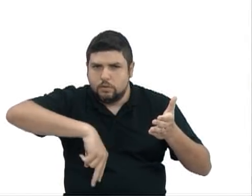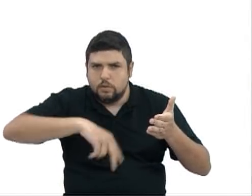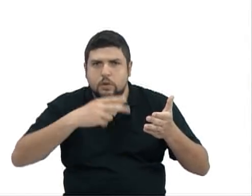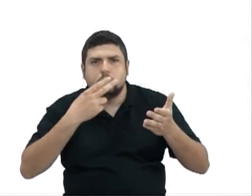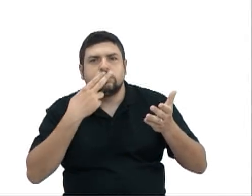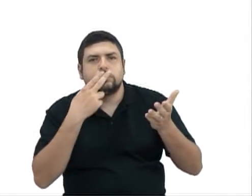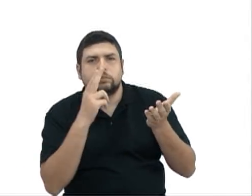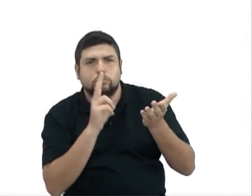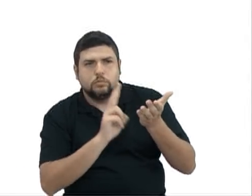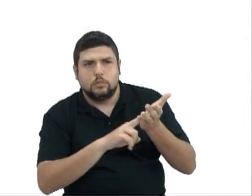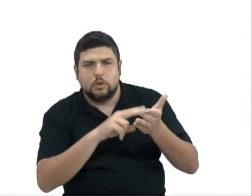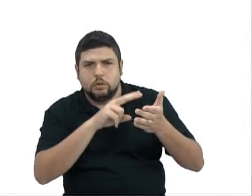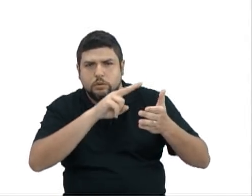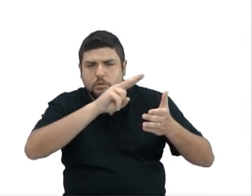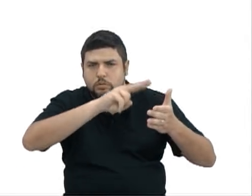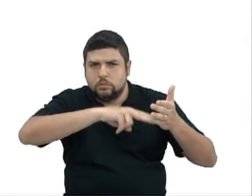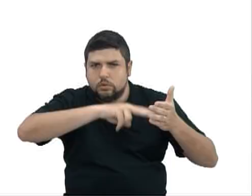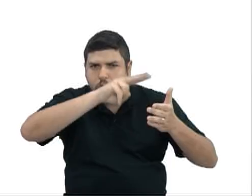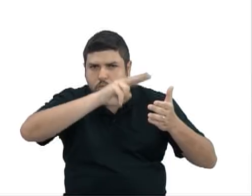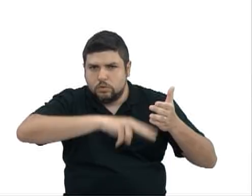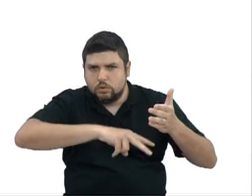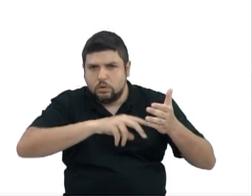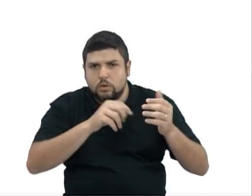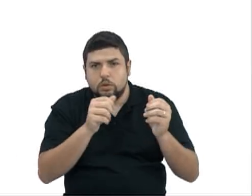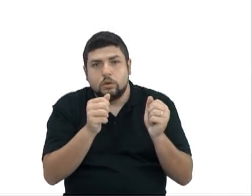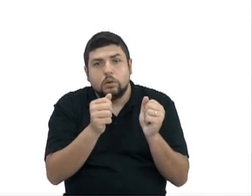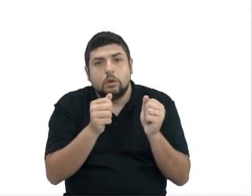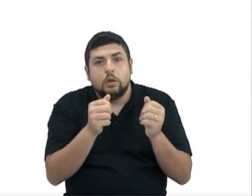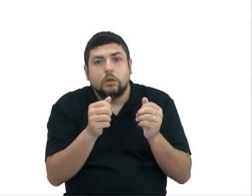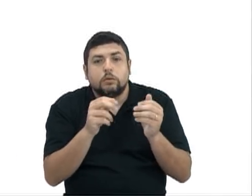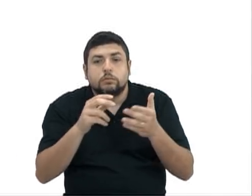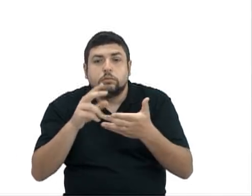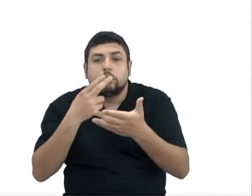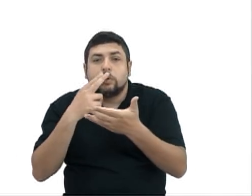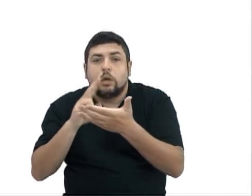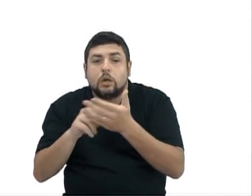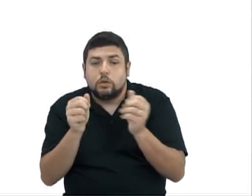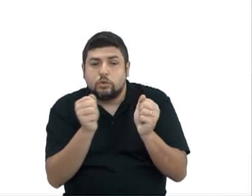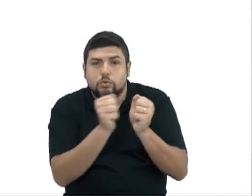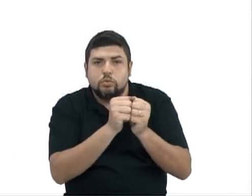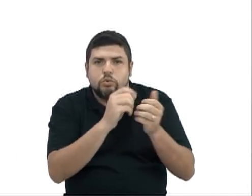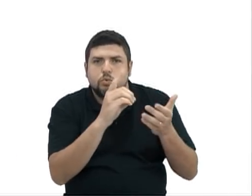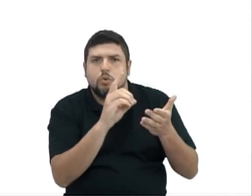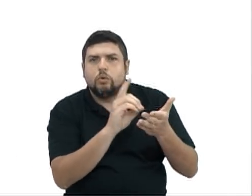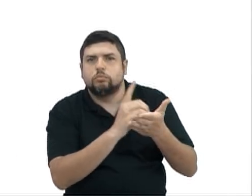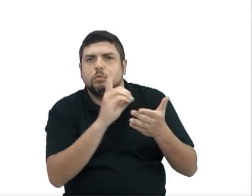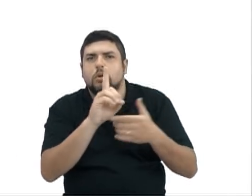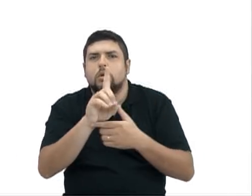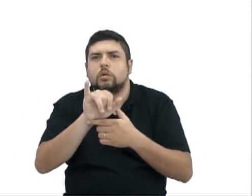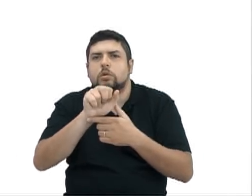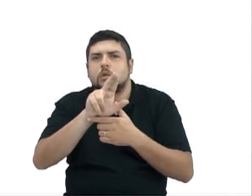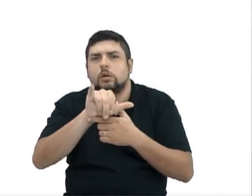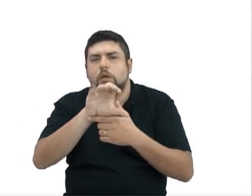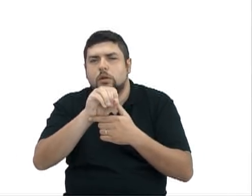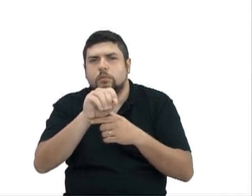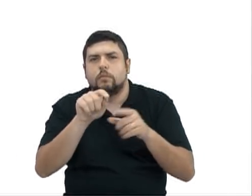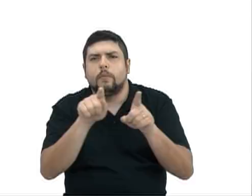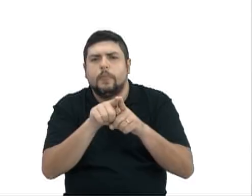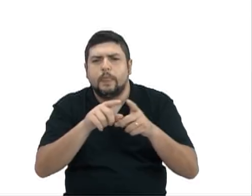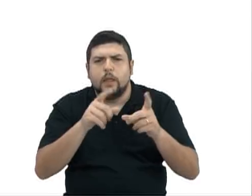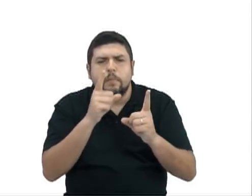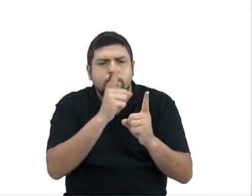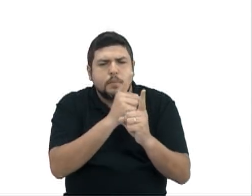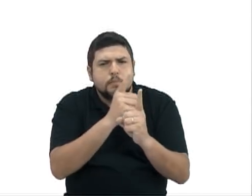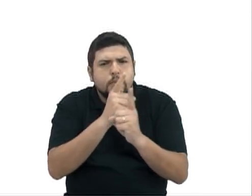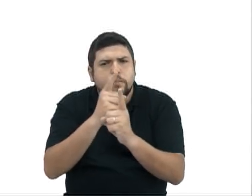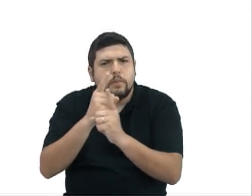lá anexo, junto, né, ao diário, e você vai identificar o pronome pessoal do caso reto e